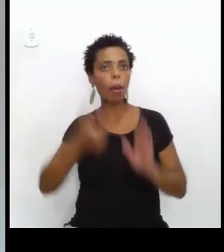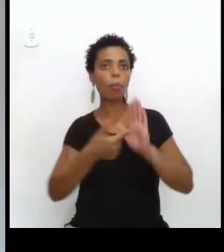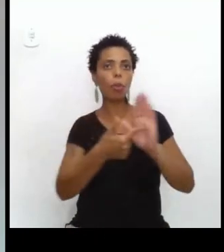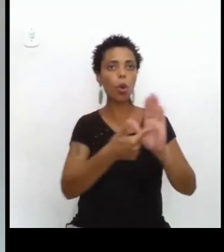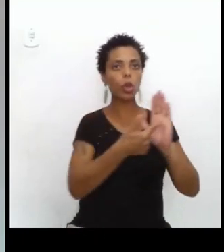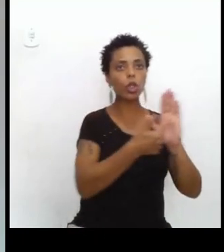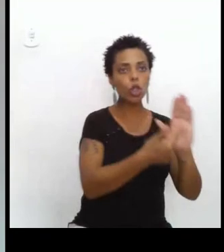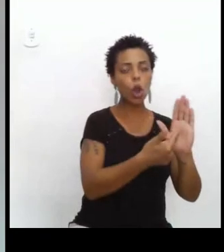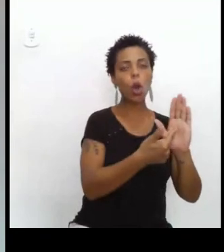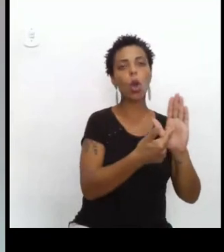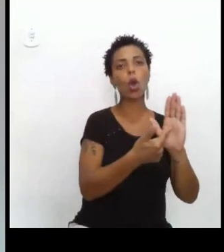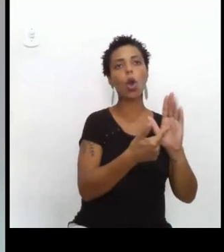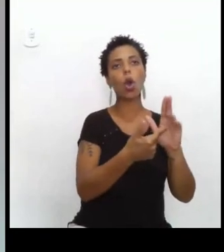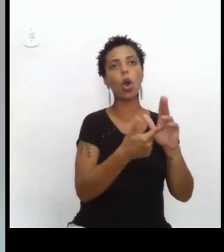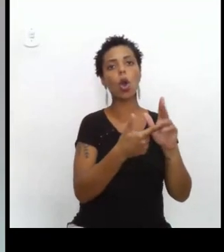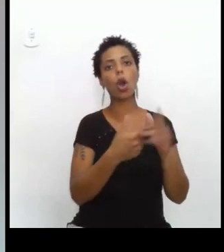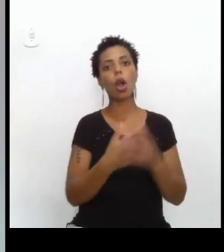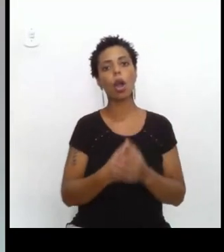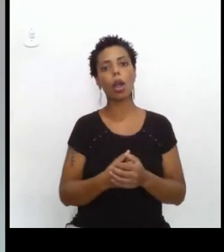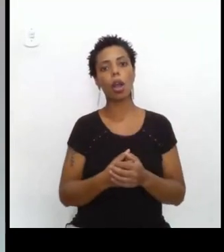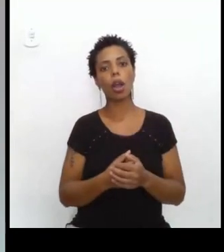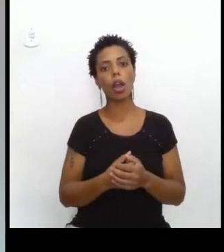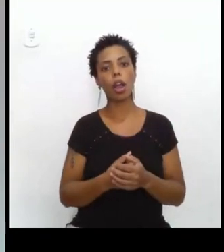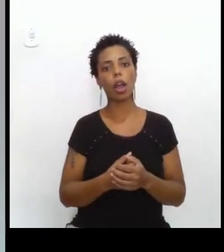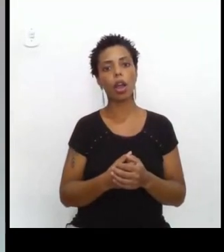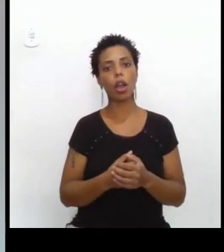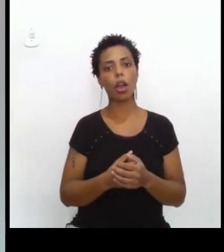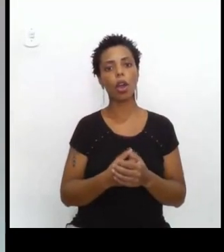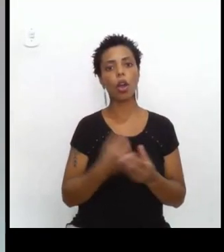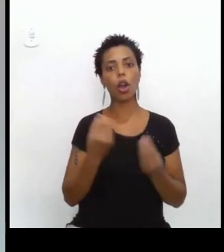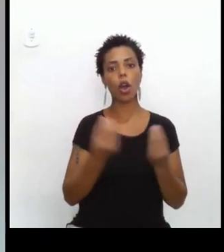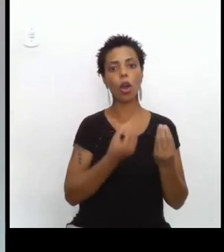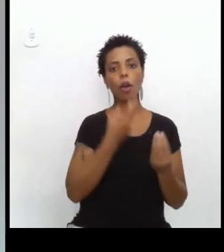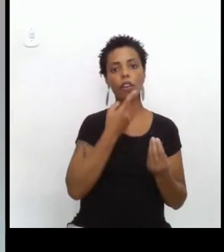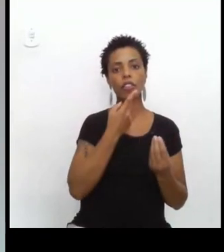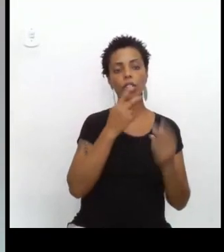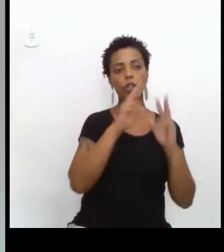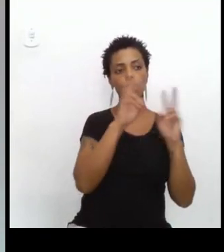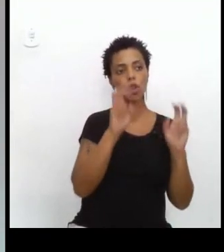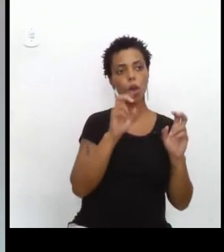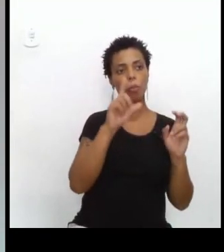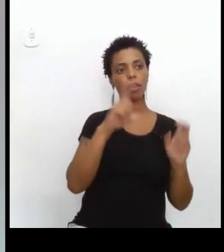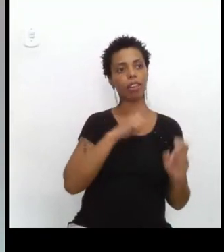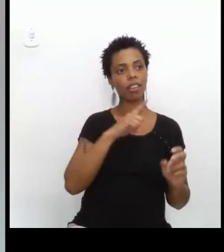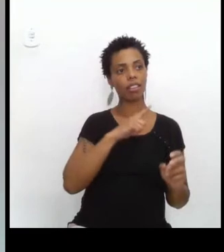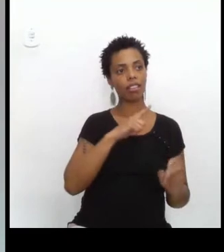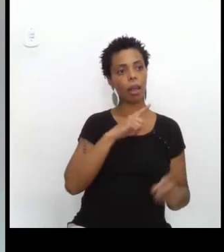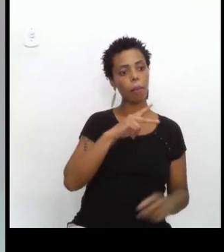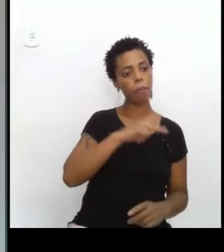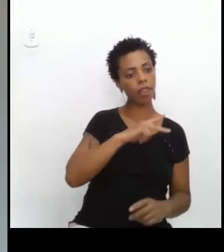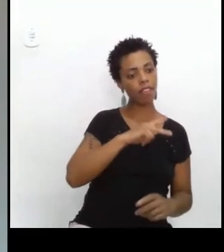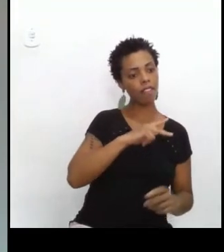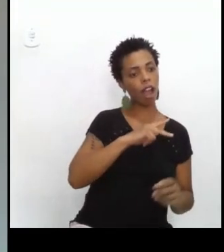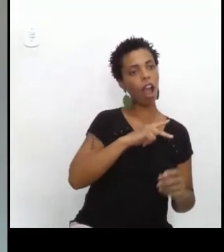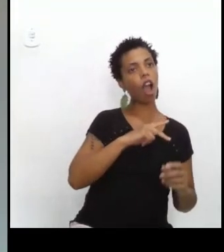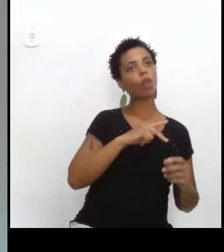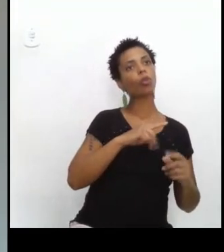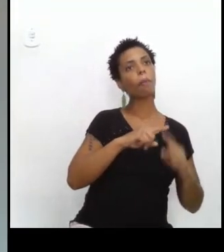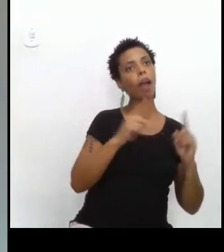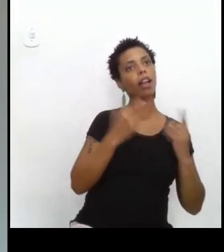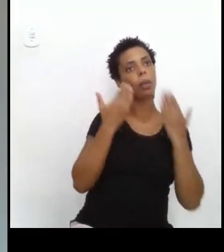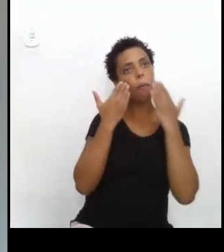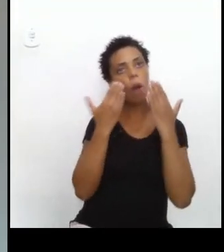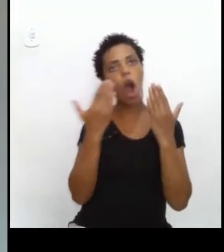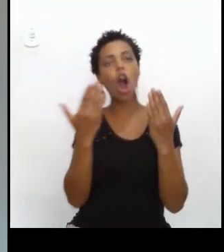entre usada do que é privado para ser exposto na casa-museu e e no memorial aí